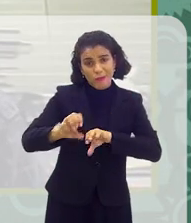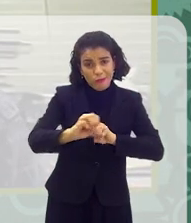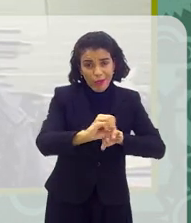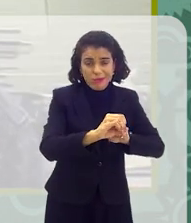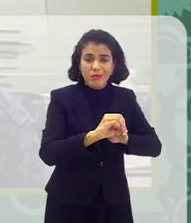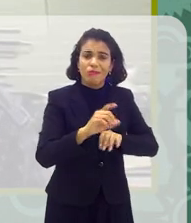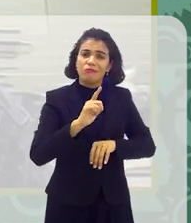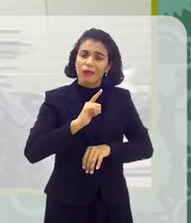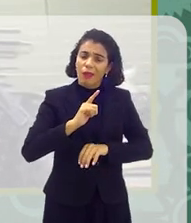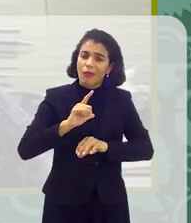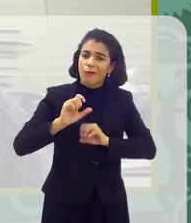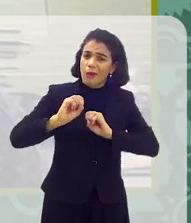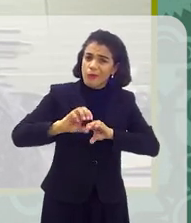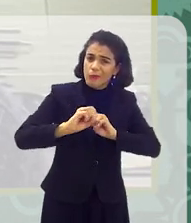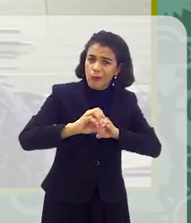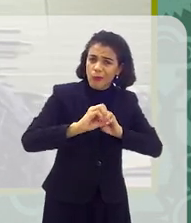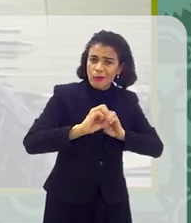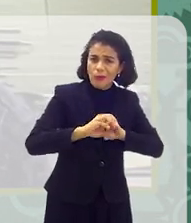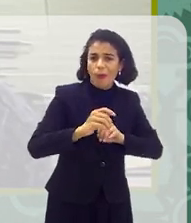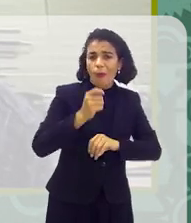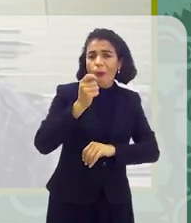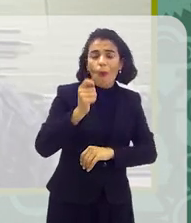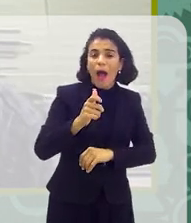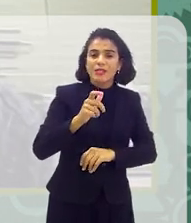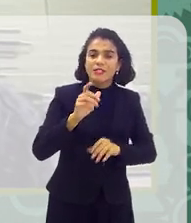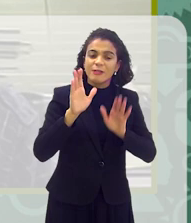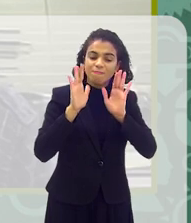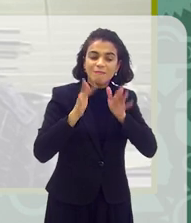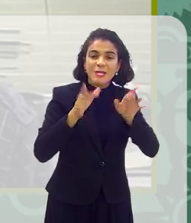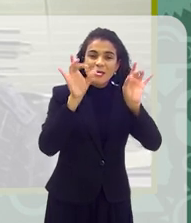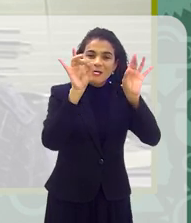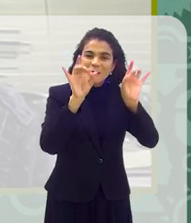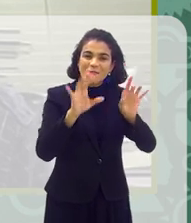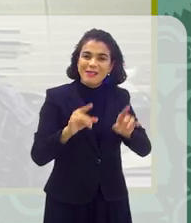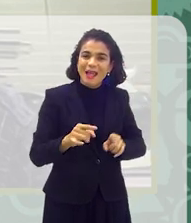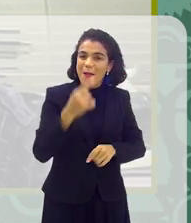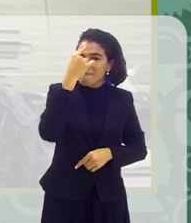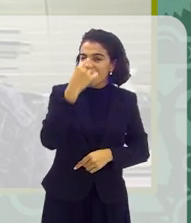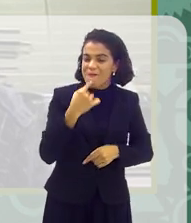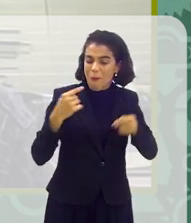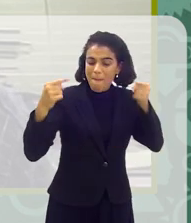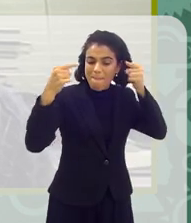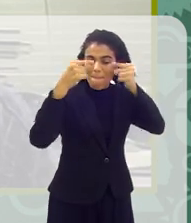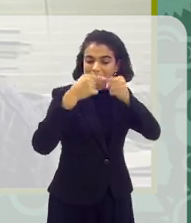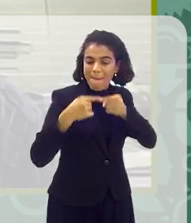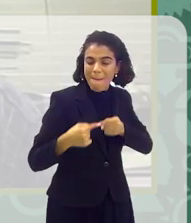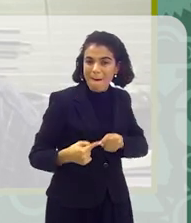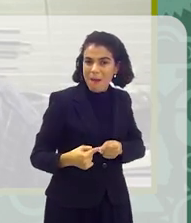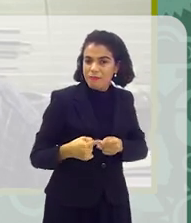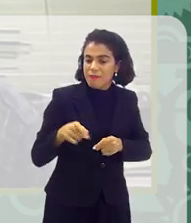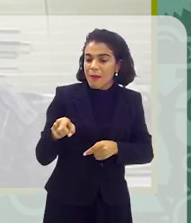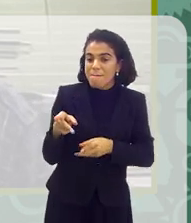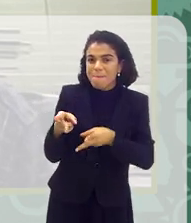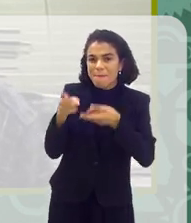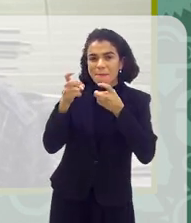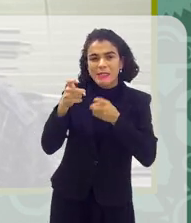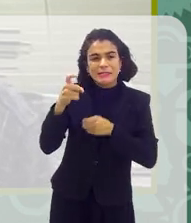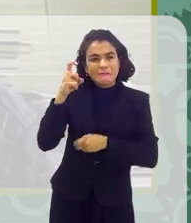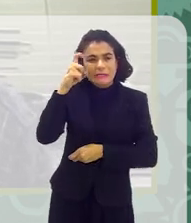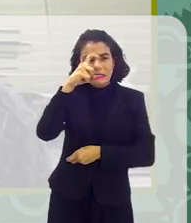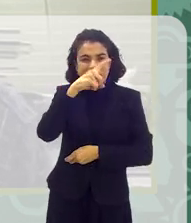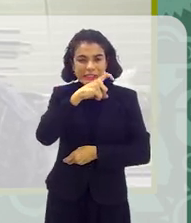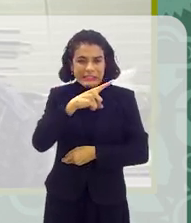na educação também, que você tem uma educação quase personalizada, onde você identifica para cada pessoa quais são as facilidades e as dificuldades que ela tem